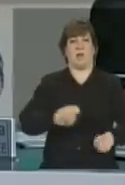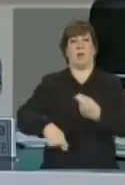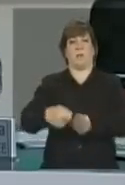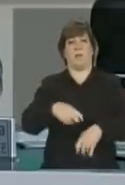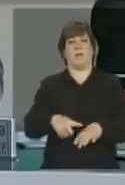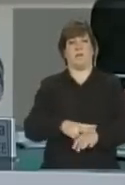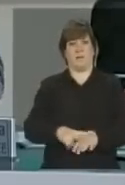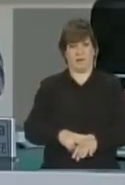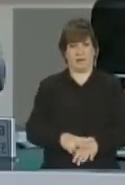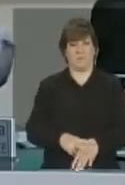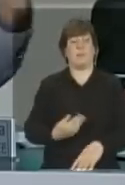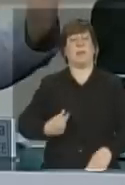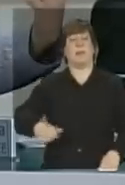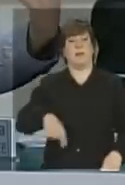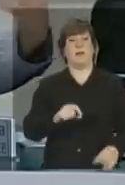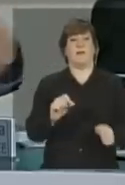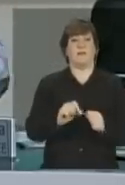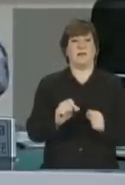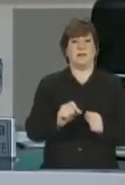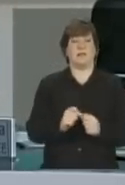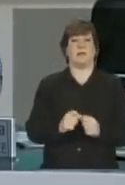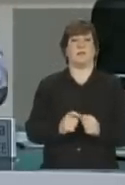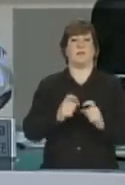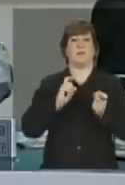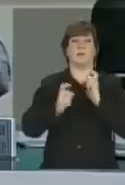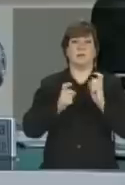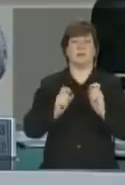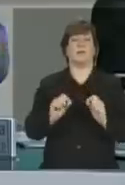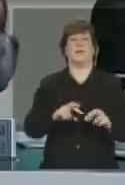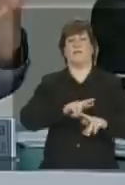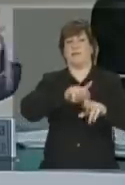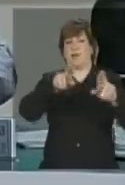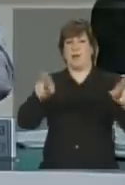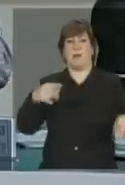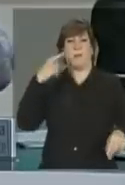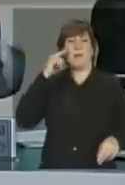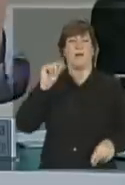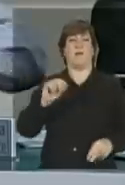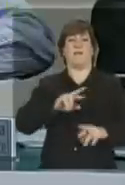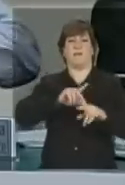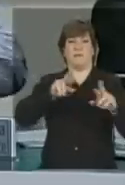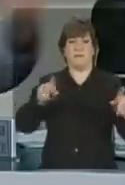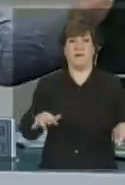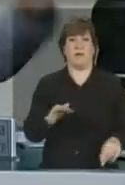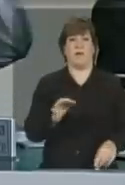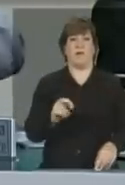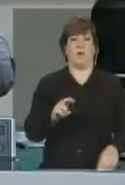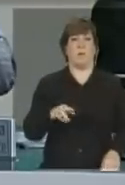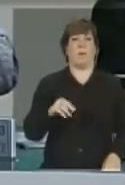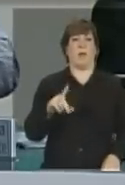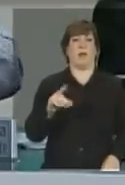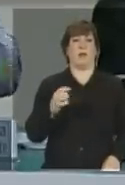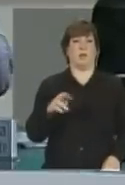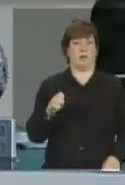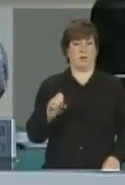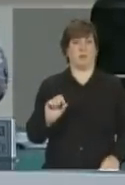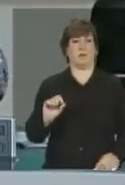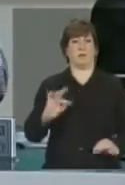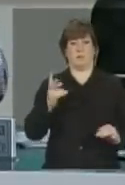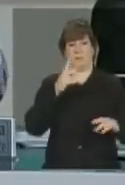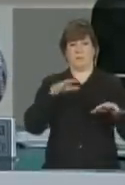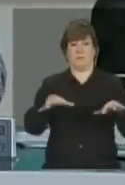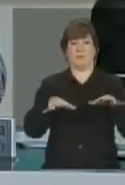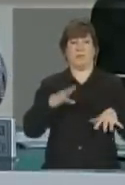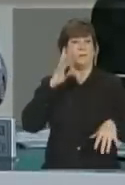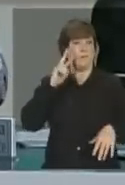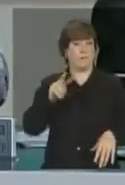debate no Rio de Janeiro com ele, um debate fechado, com vários pensadores, vários formuladores, diferentes correntes, o governo ficou na plateia, ouvindo o